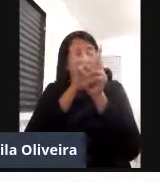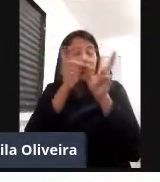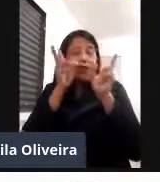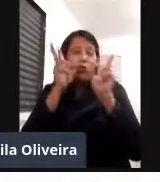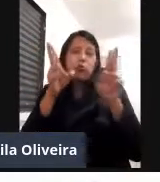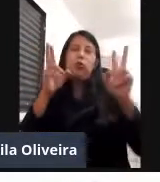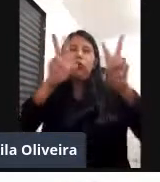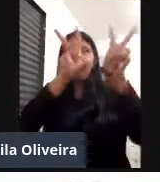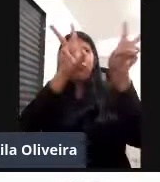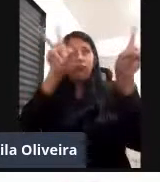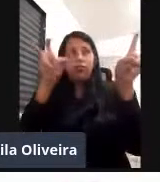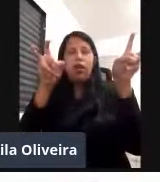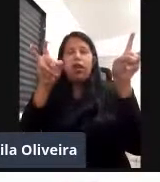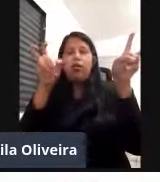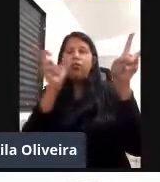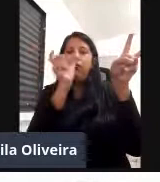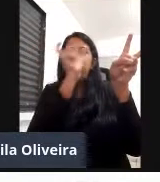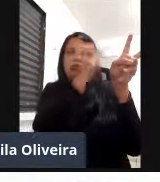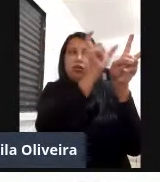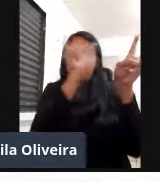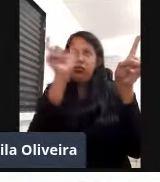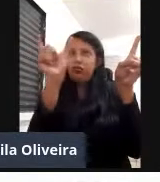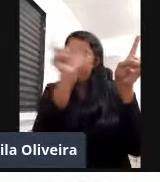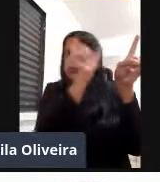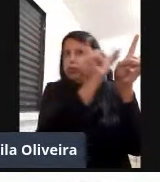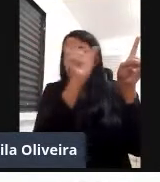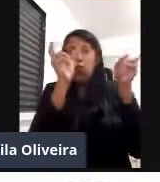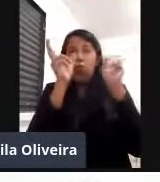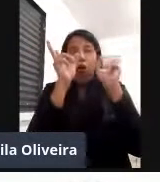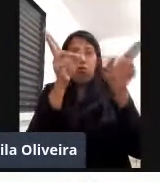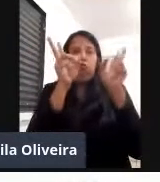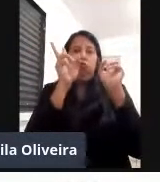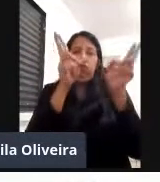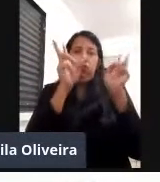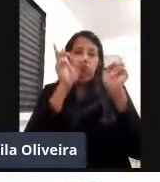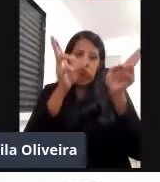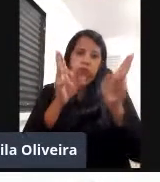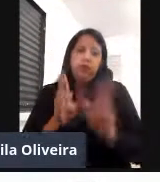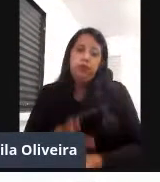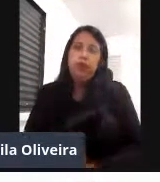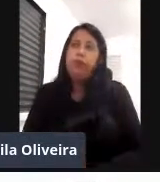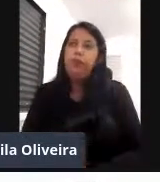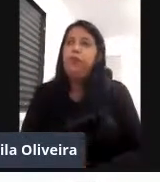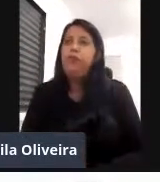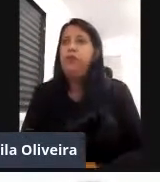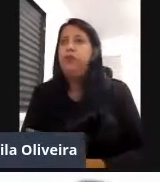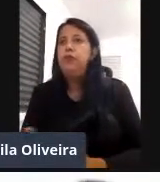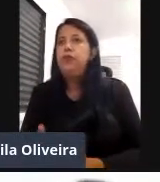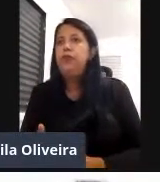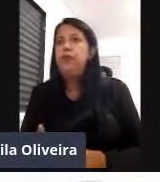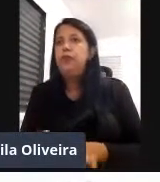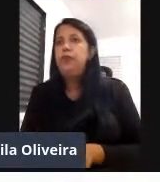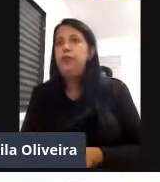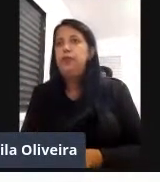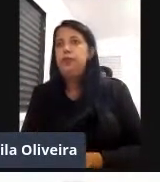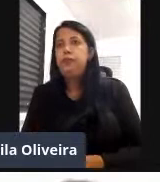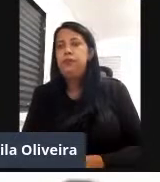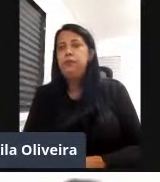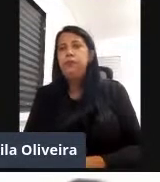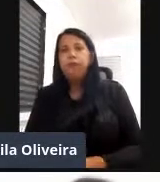2.580 resultados para dados governamentais e tecnologia. Então, percebam